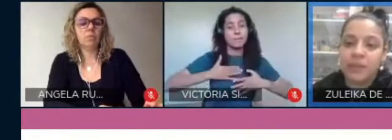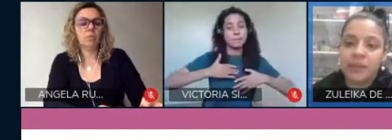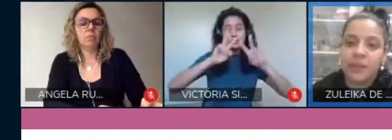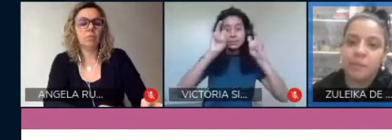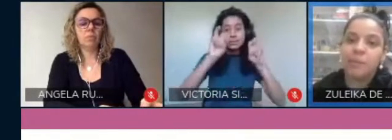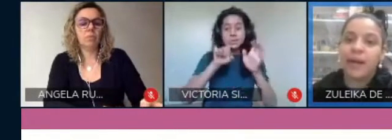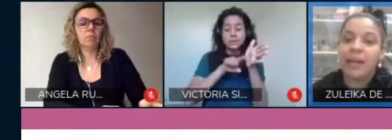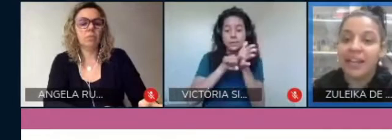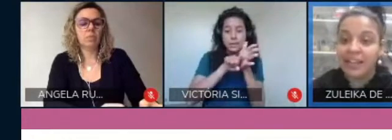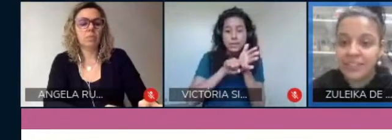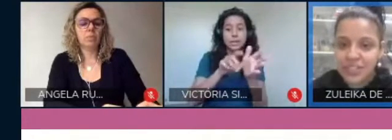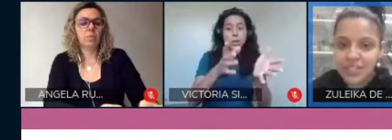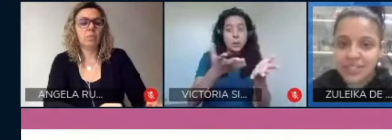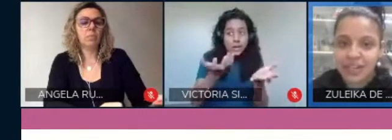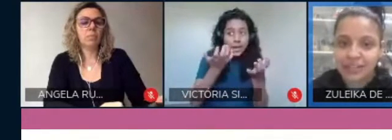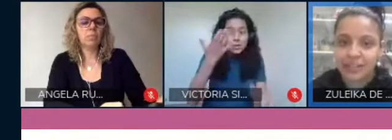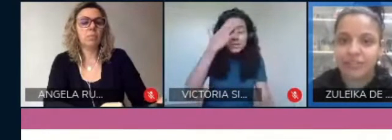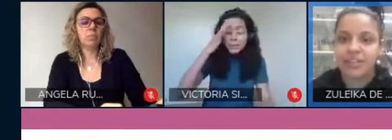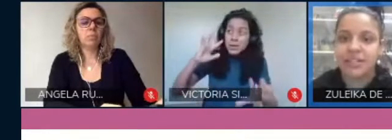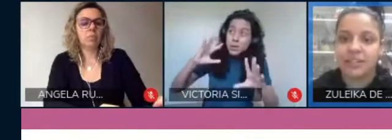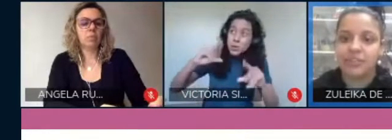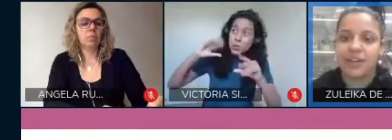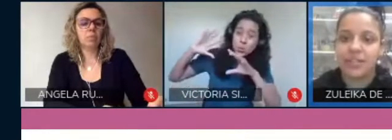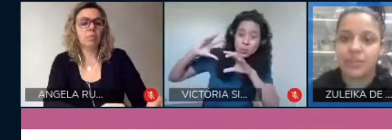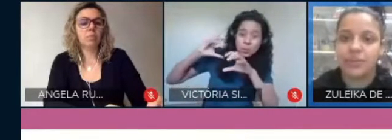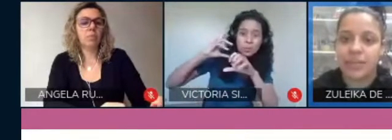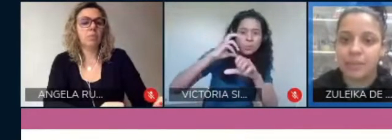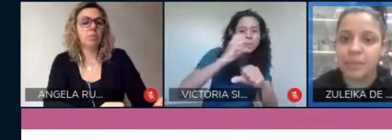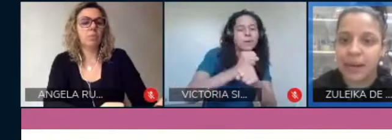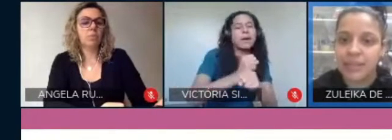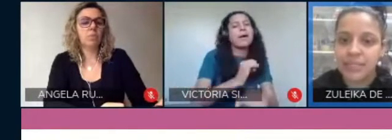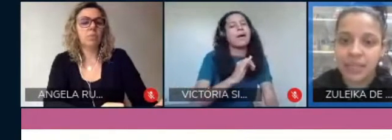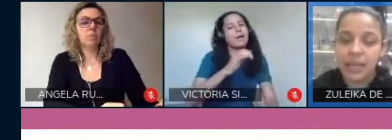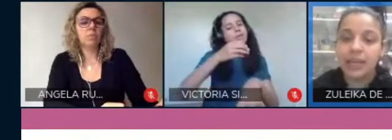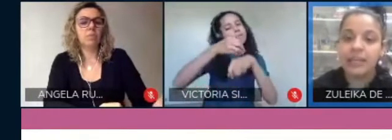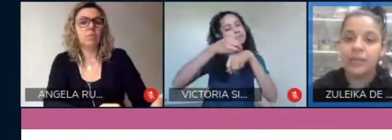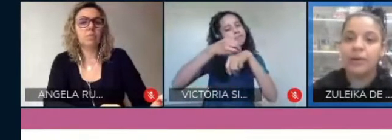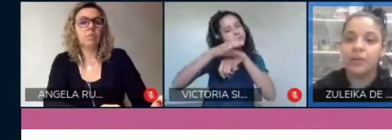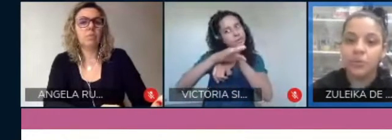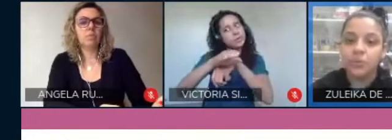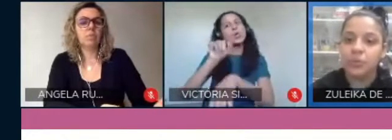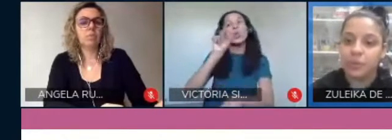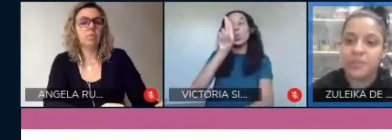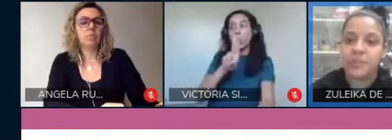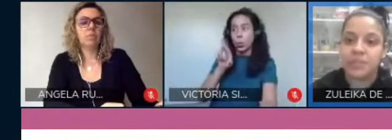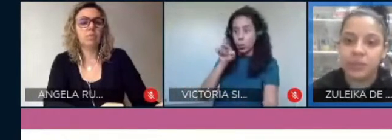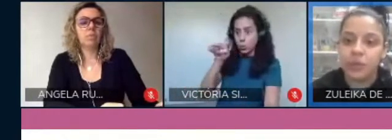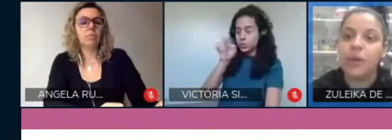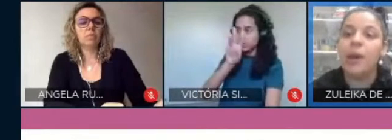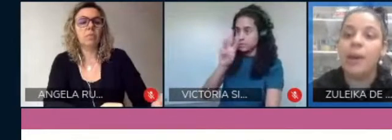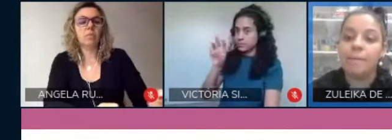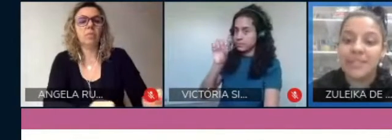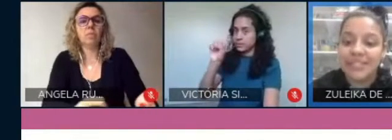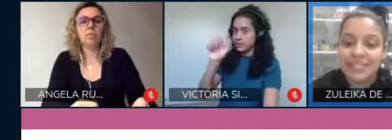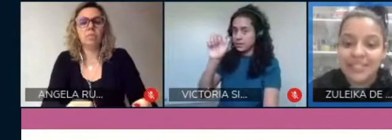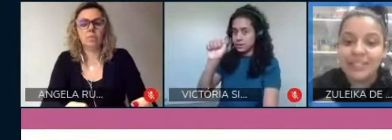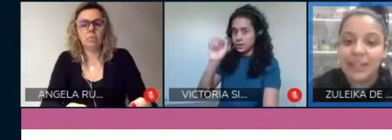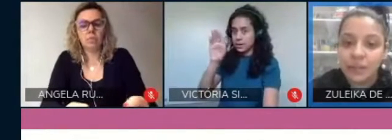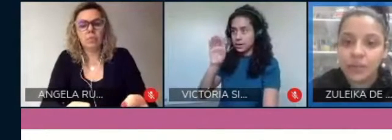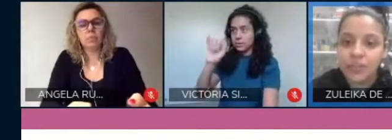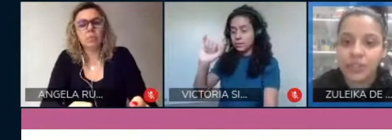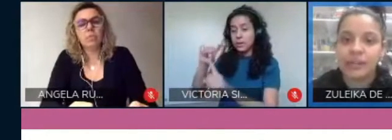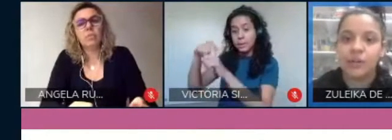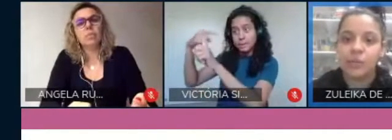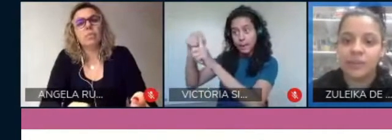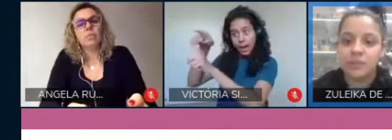sempre recomenda que, para além de acessar através da interface do Sabe Mais, que o aluno, que o pesquisador,